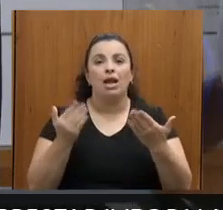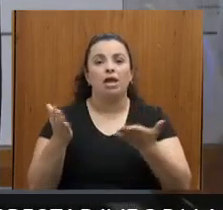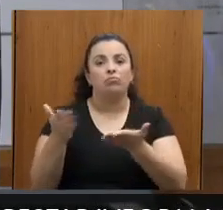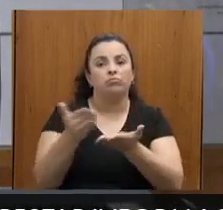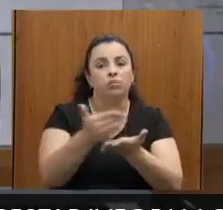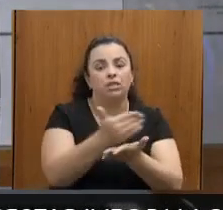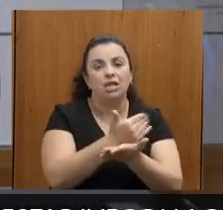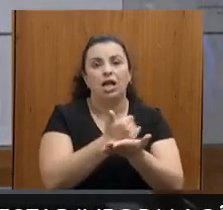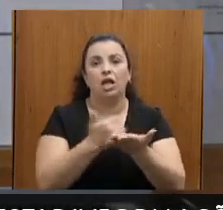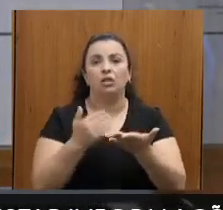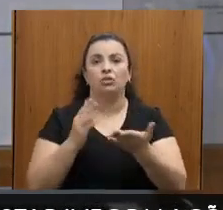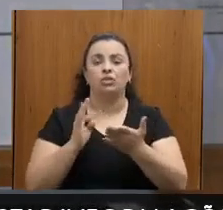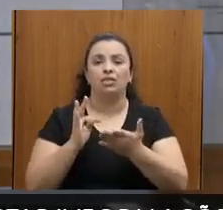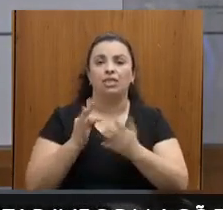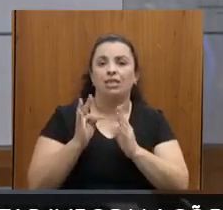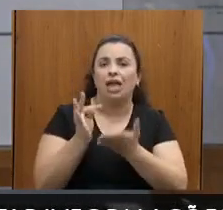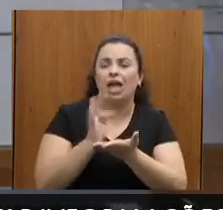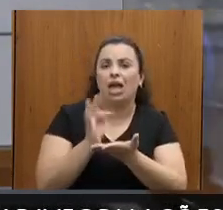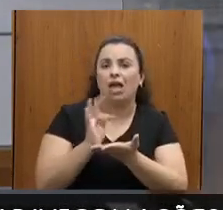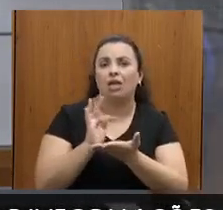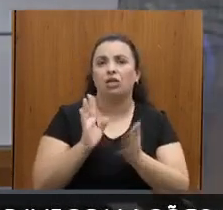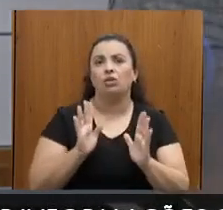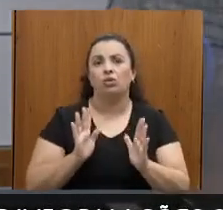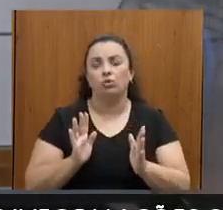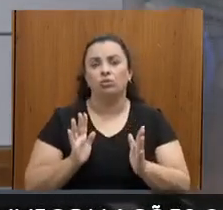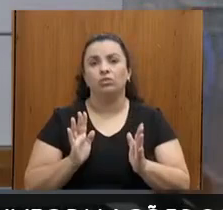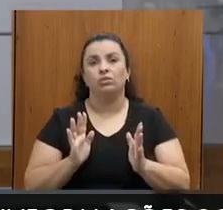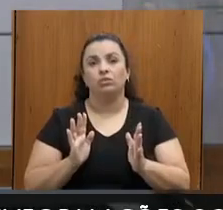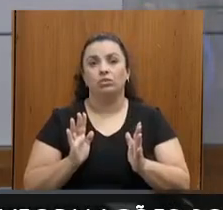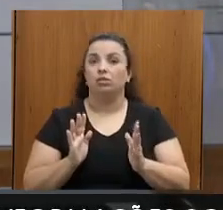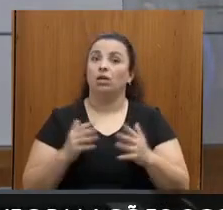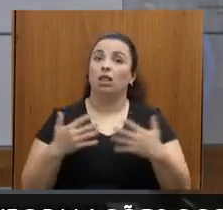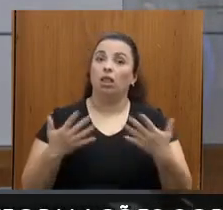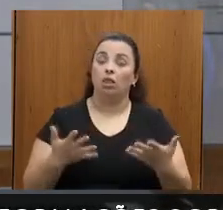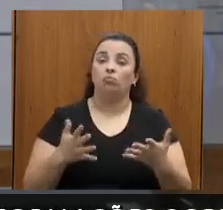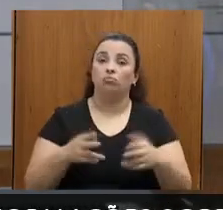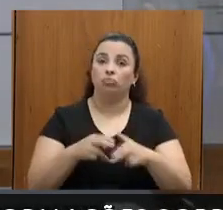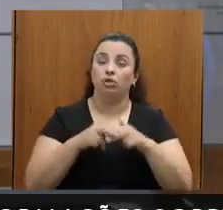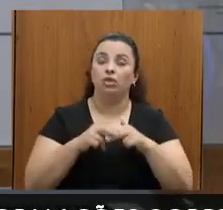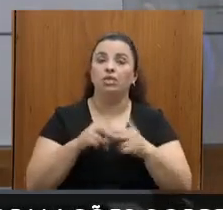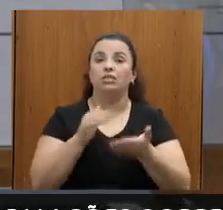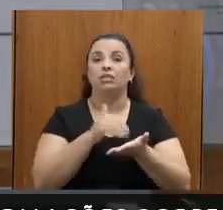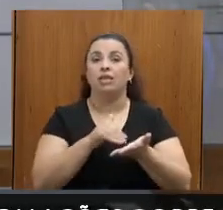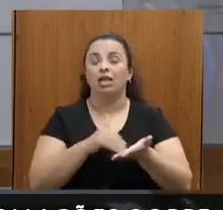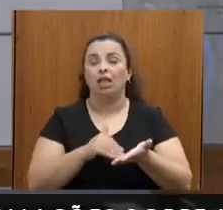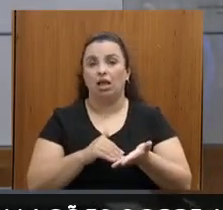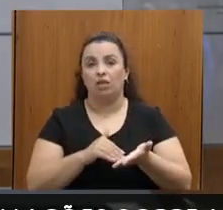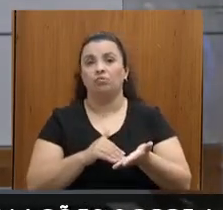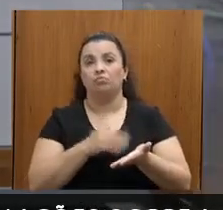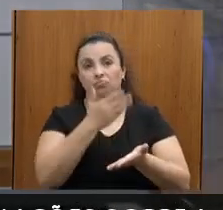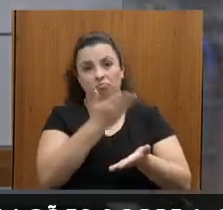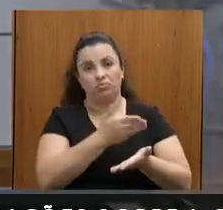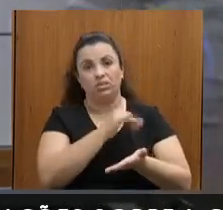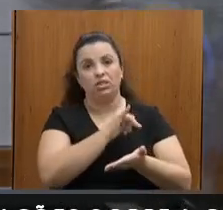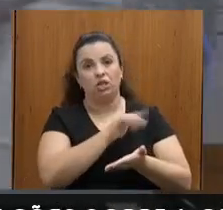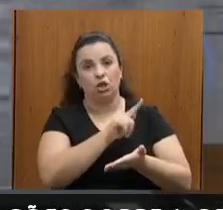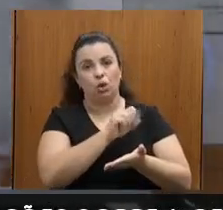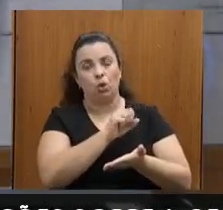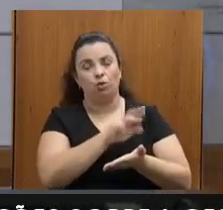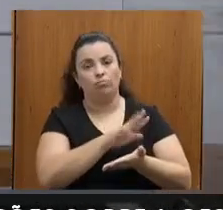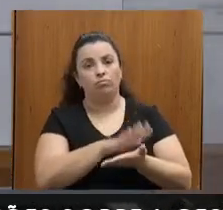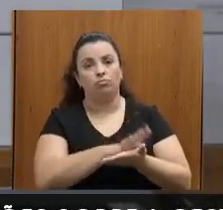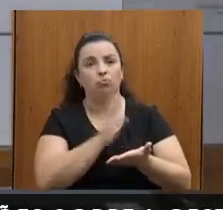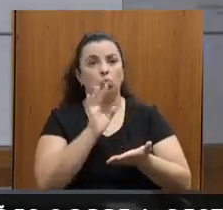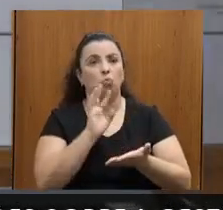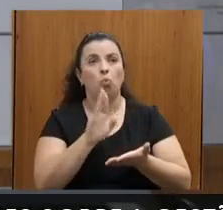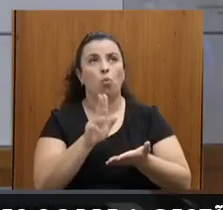técnicos, os dados pormenorizados. Então, portanto, secretário, o que eu tenho não é nenhuma pergunta, mas